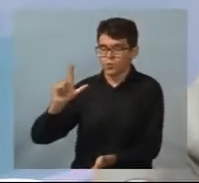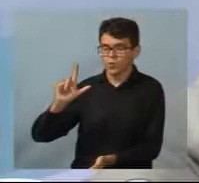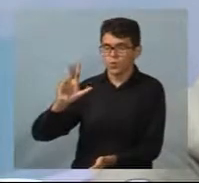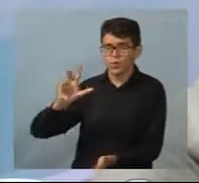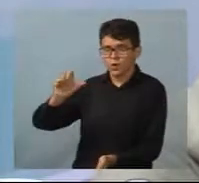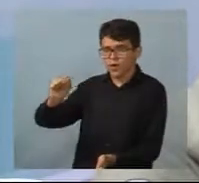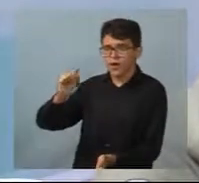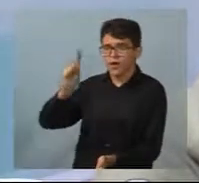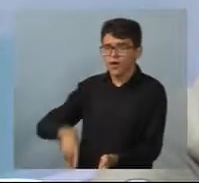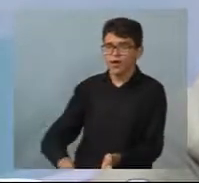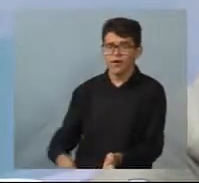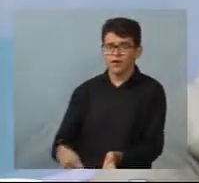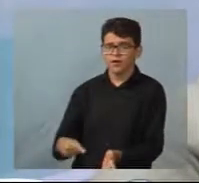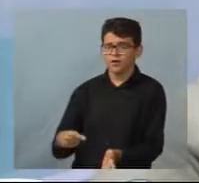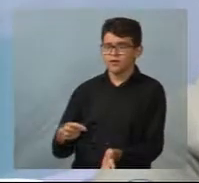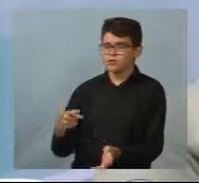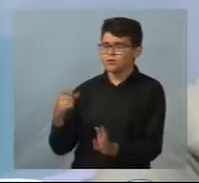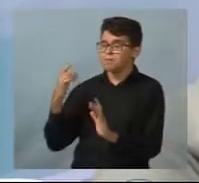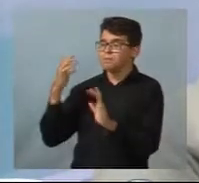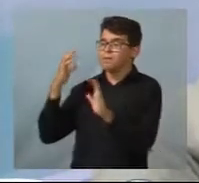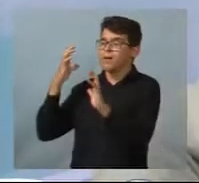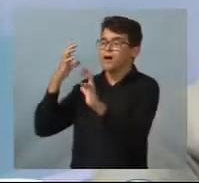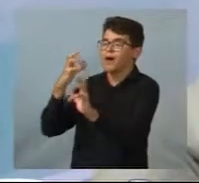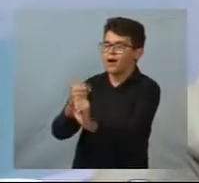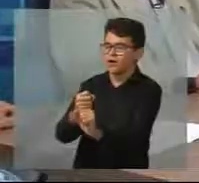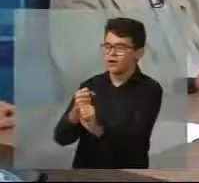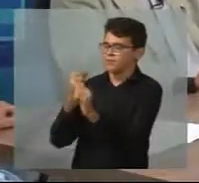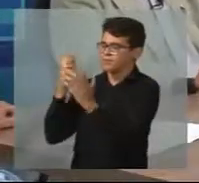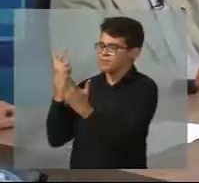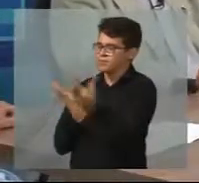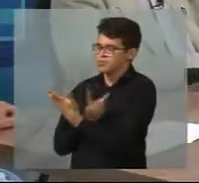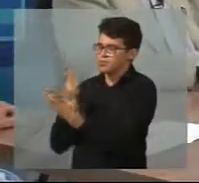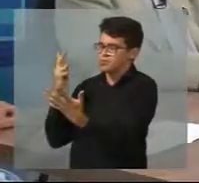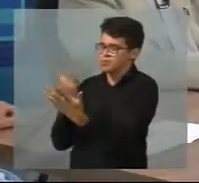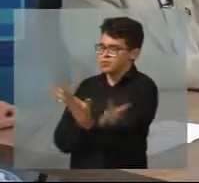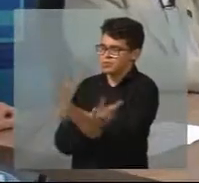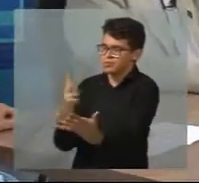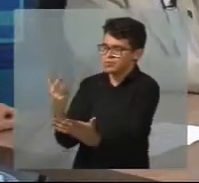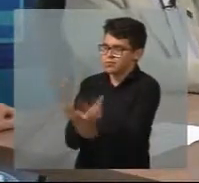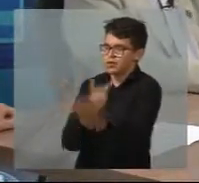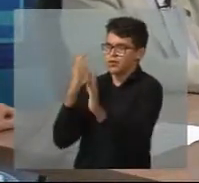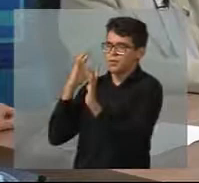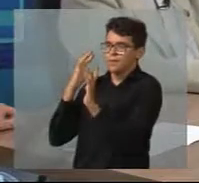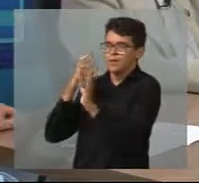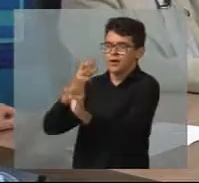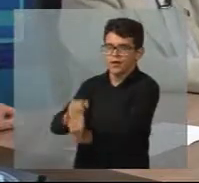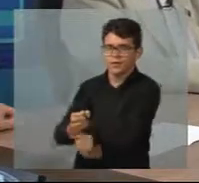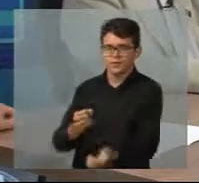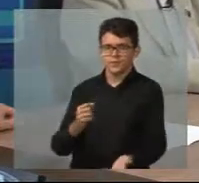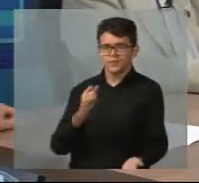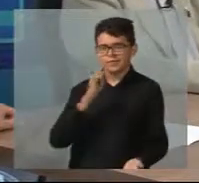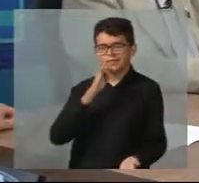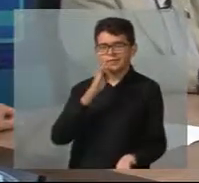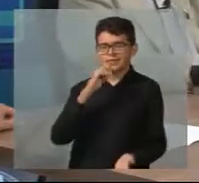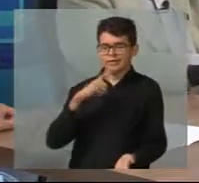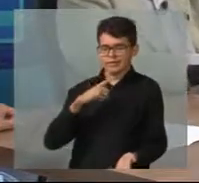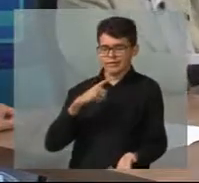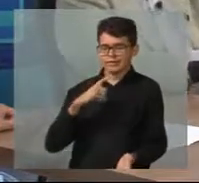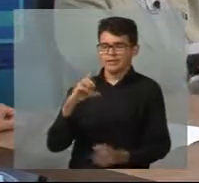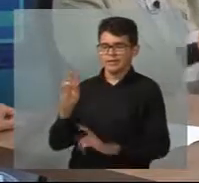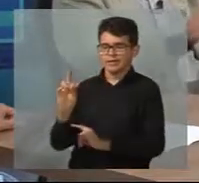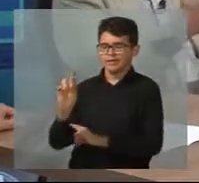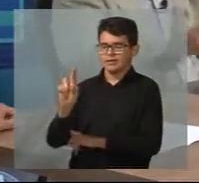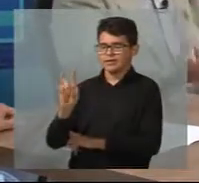mesma coisa da prisão do... o Rui não concorda. Porque o fato do apartamento é muito pequeno diante